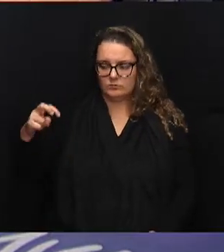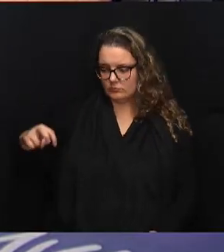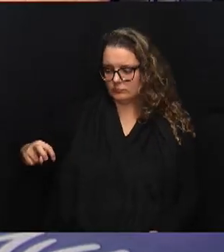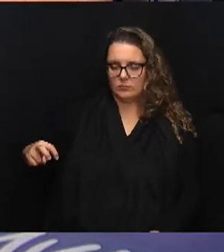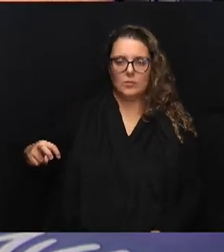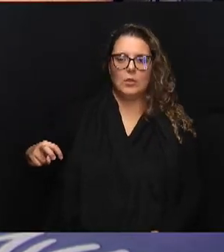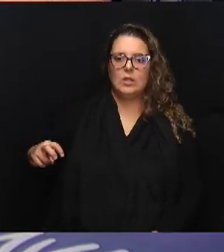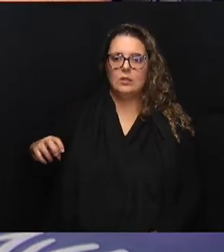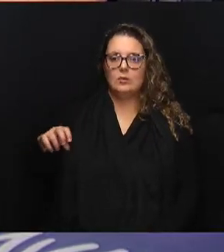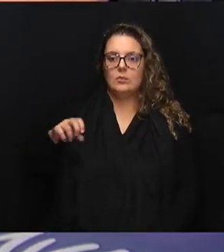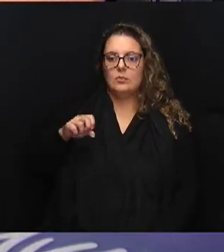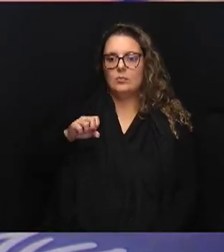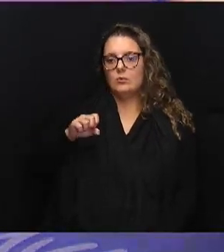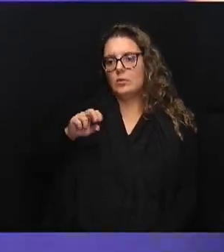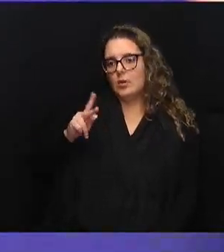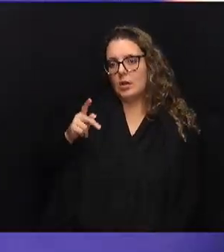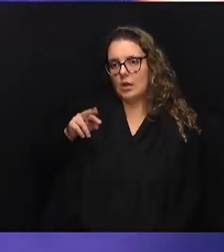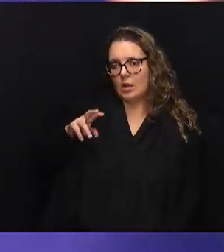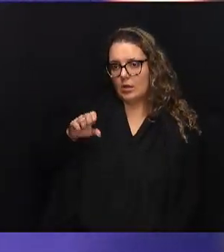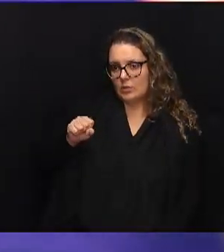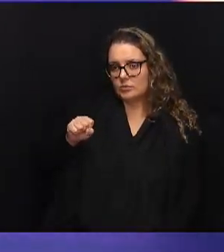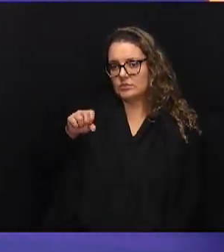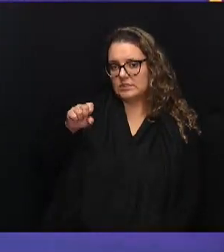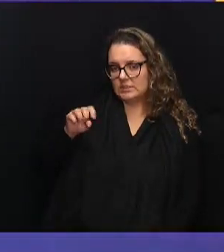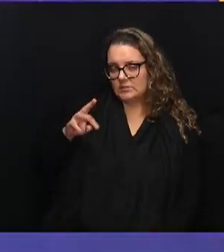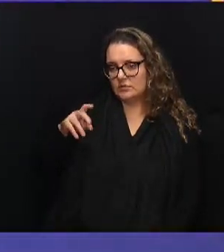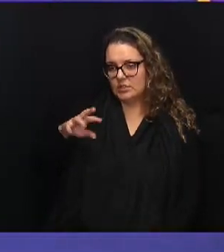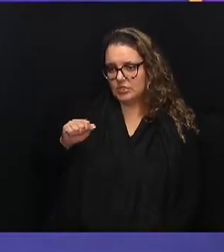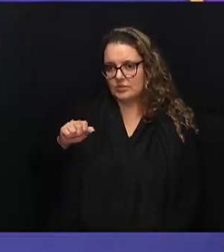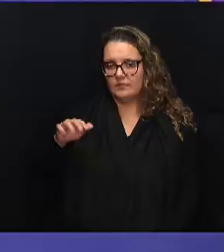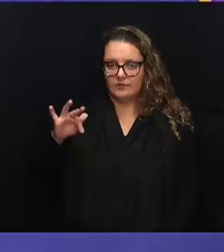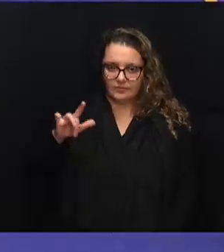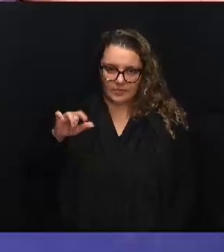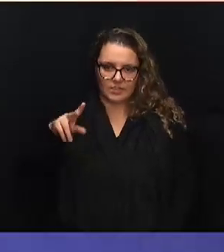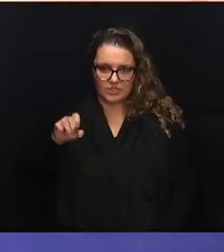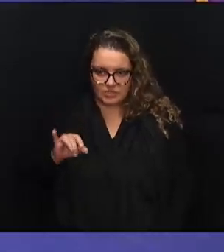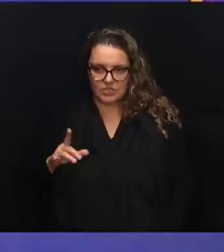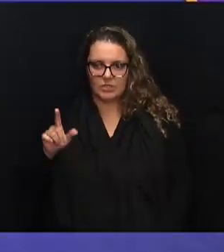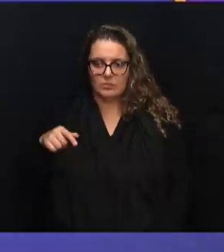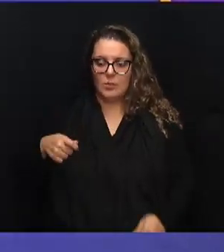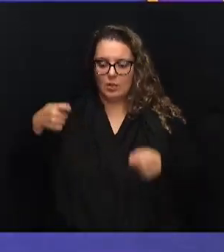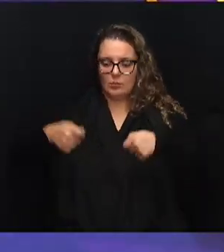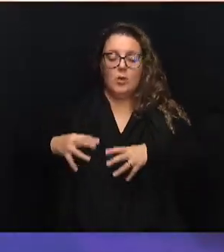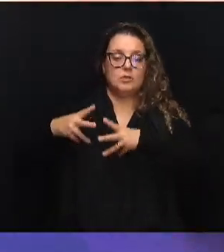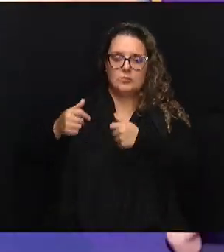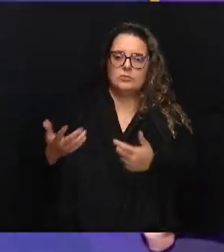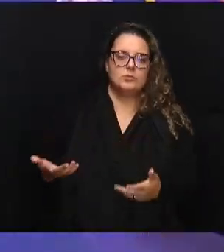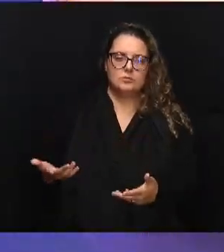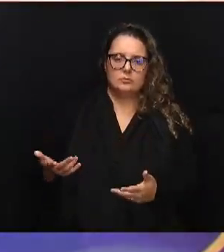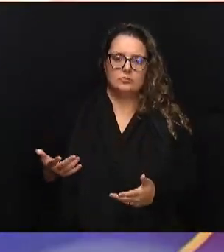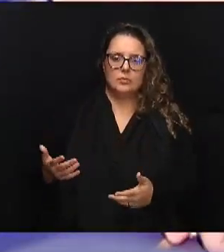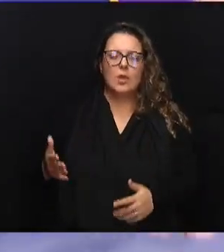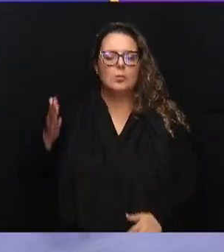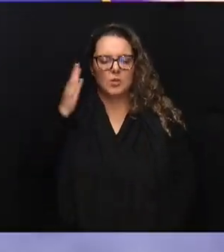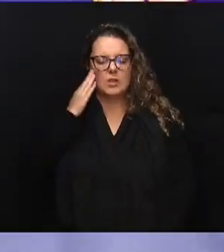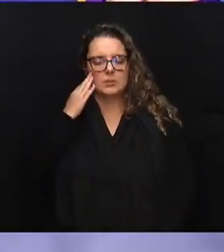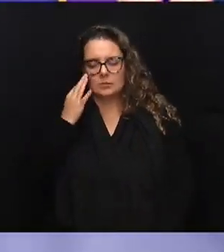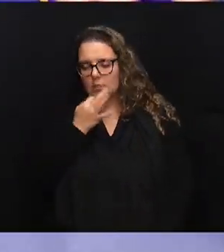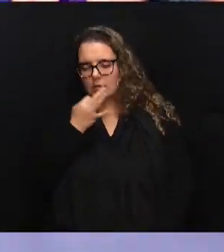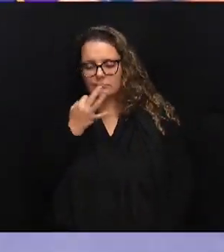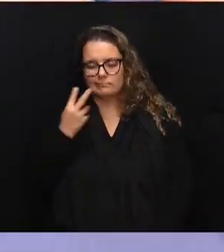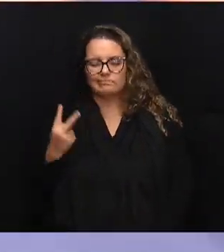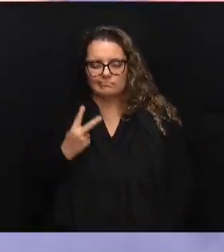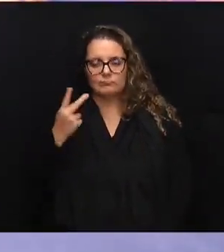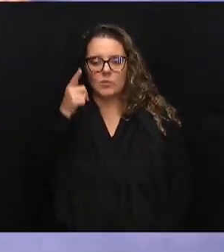Royal Street Flush, a tendência é que ele aposte todas as fichas, que é o que a gente chama de all-in. Então o jogador vai all-in porque ele sabe que a mão dele tem muito valor e ele vai